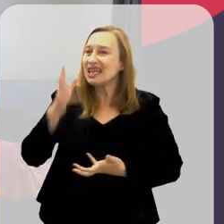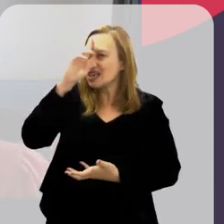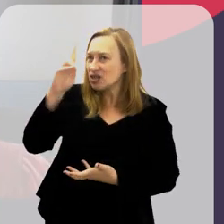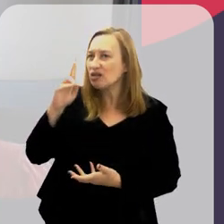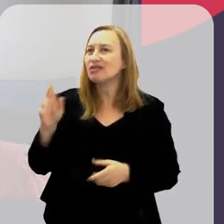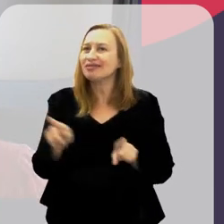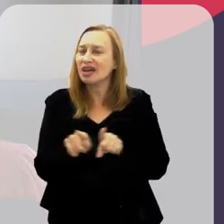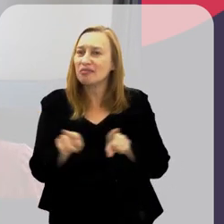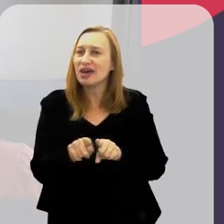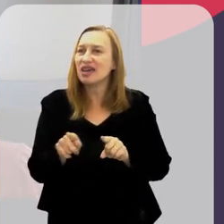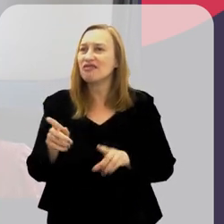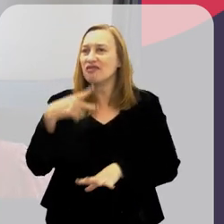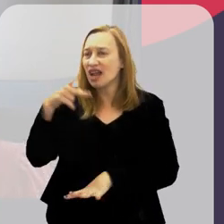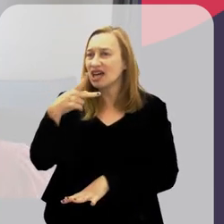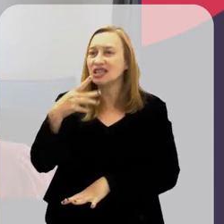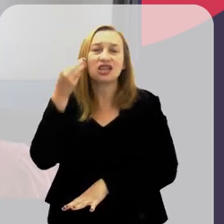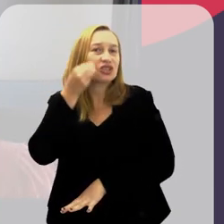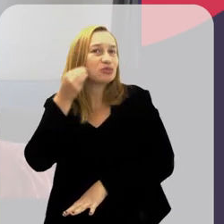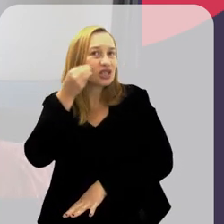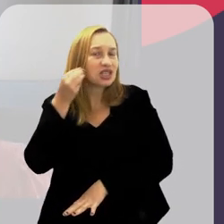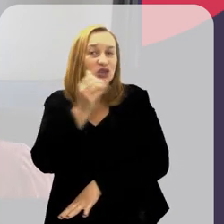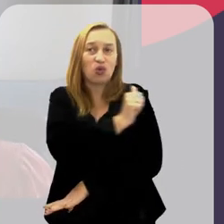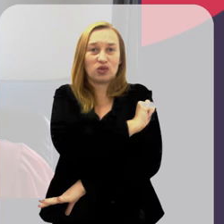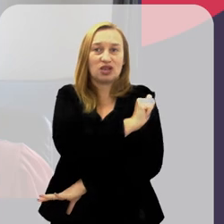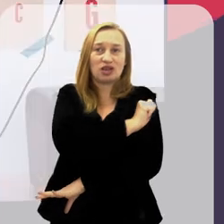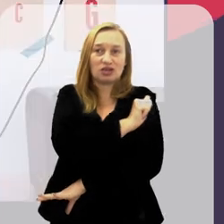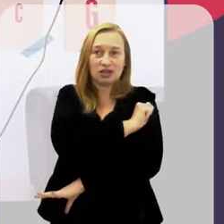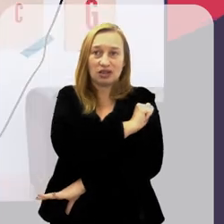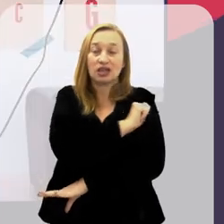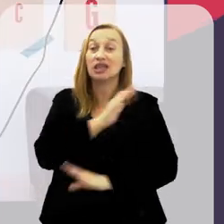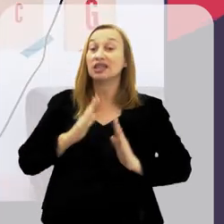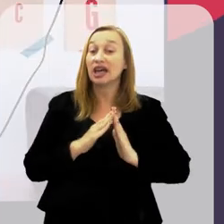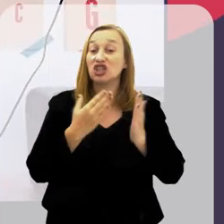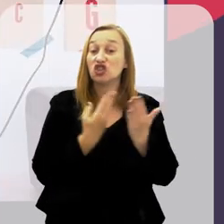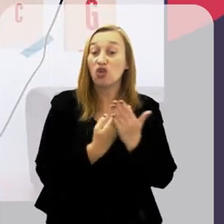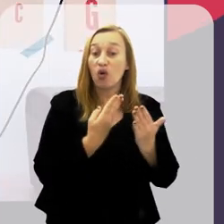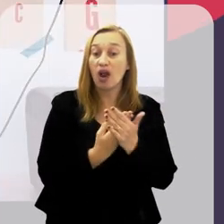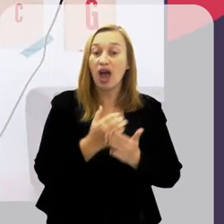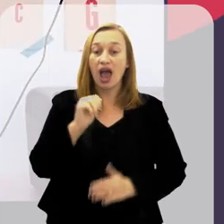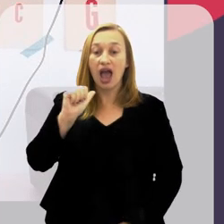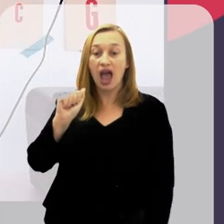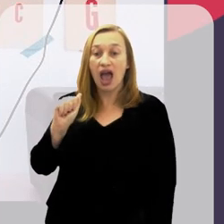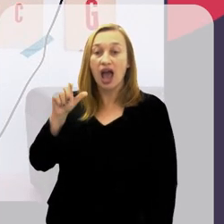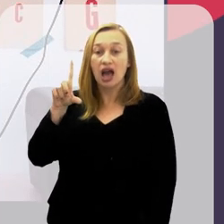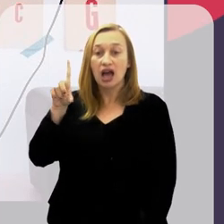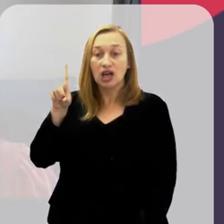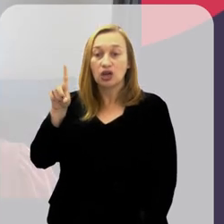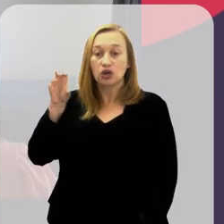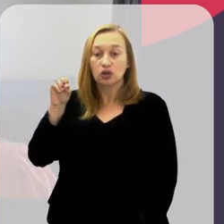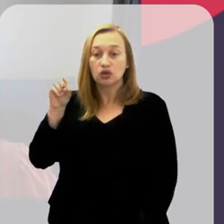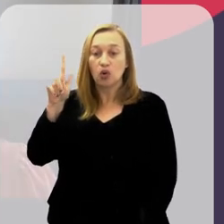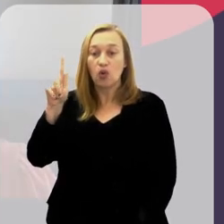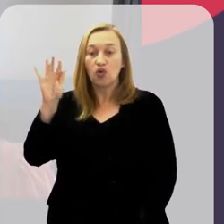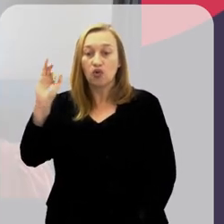queria que a senhora falasse também sobre essa experiência com os alunos da escola Adolfo Bloch, por favor.